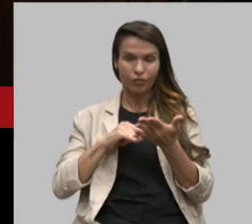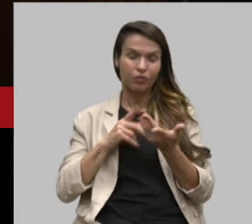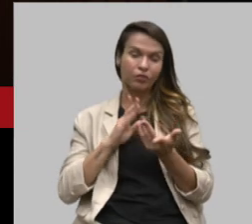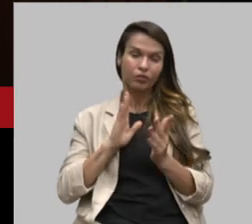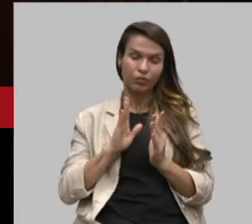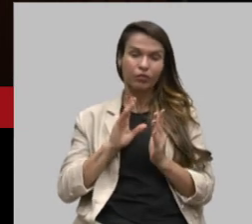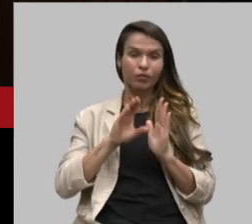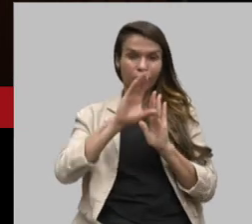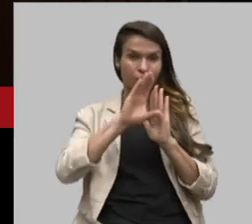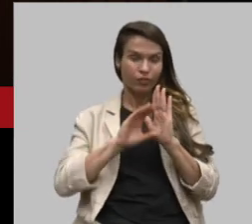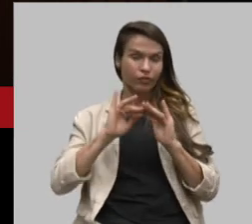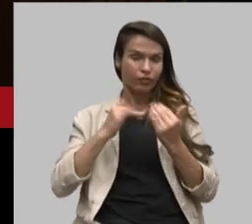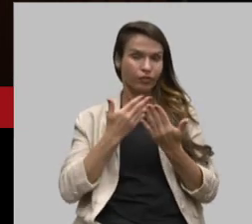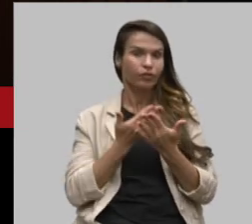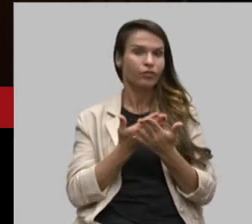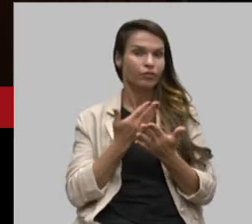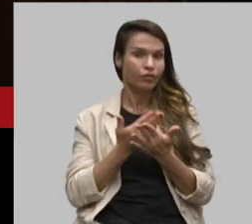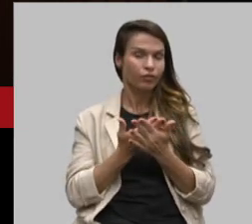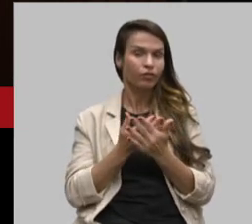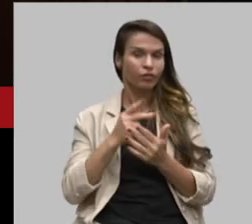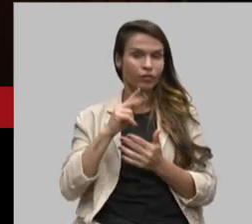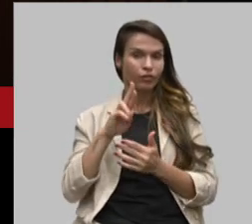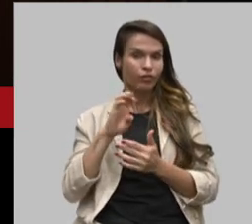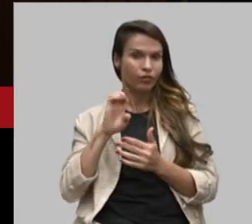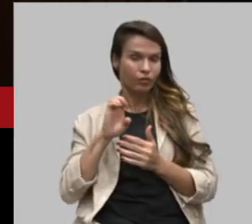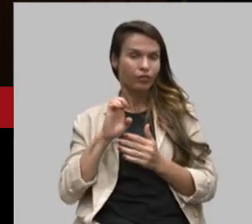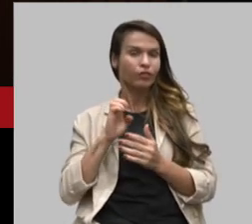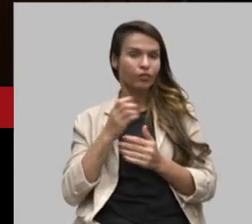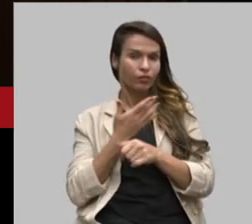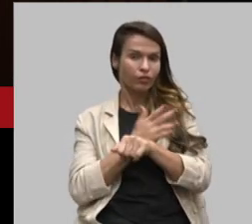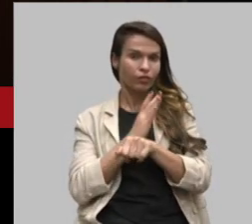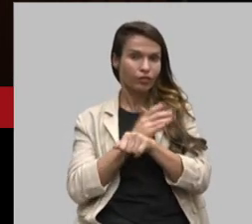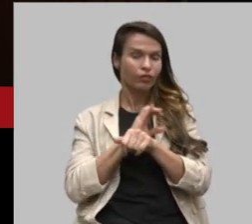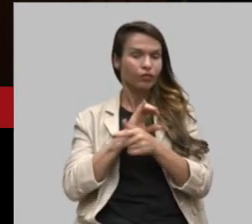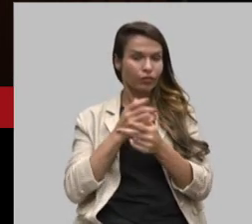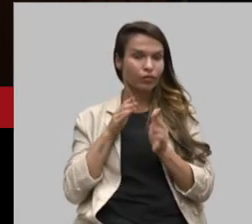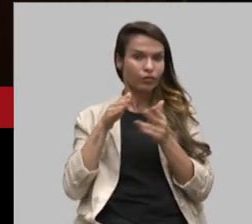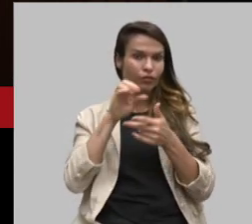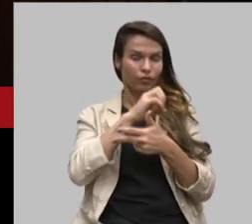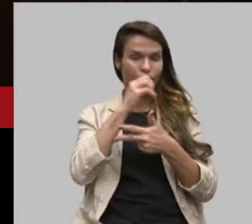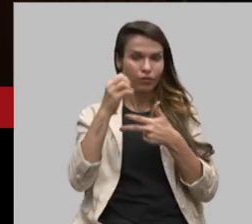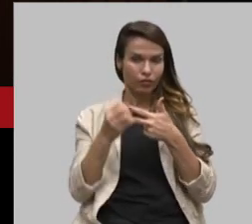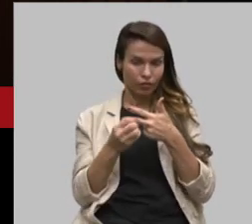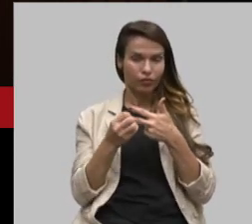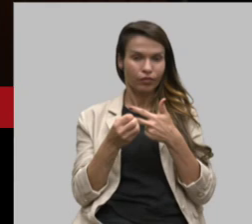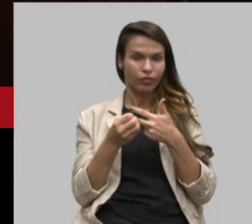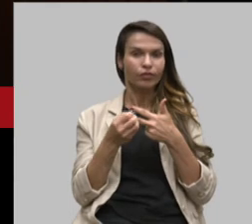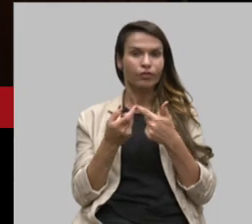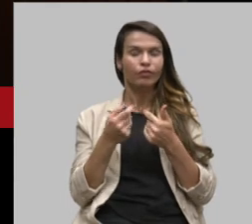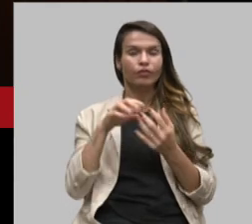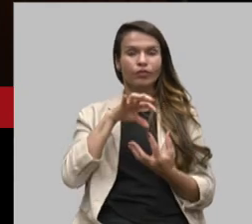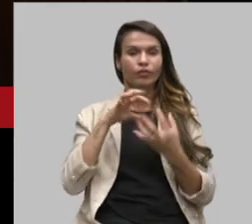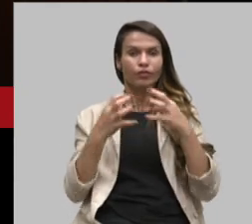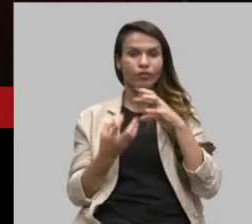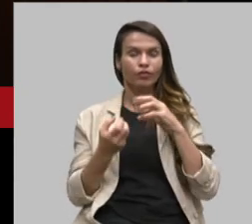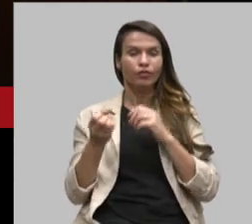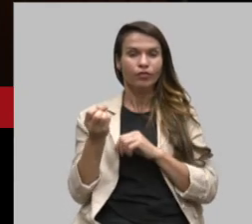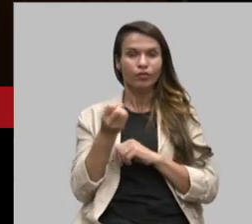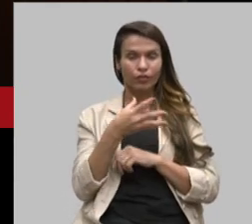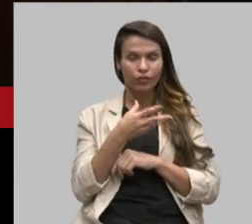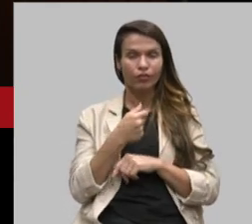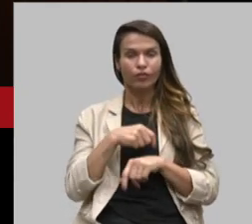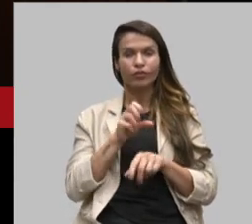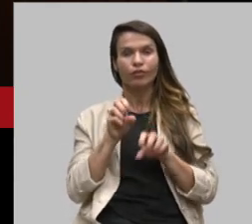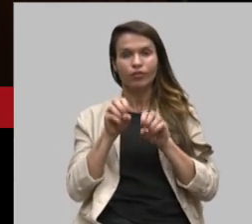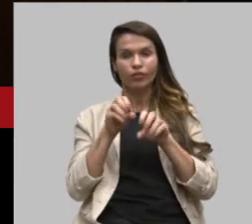escolar seja pré preparatório para o Enem a chegada da reforma do novo ensino médio em